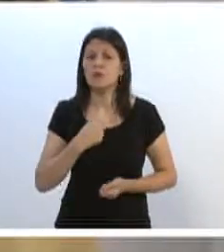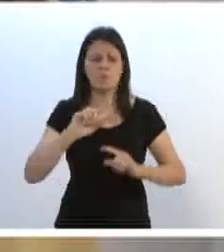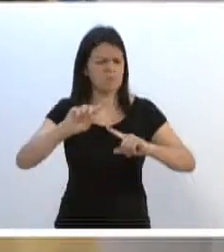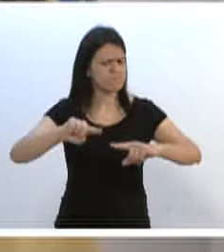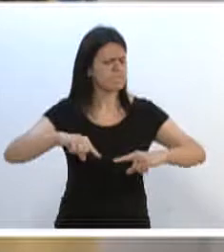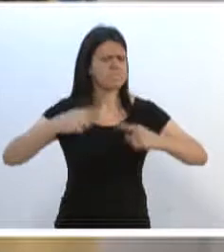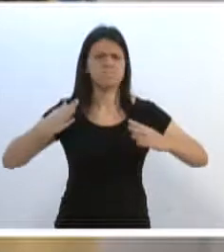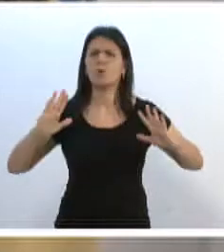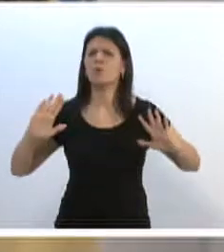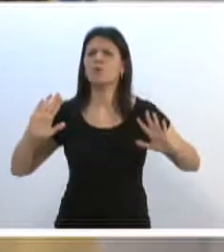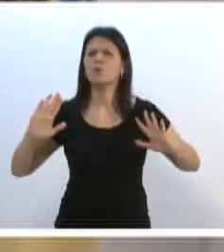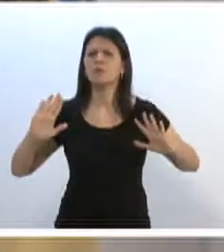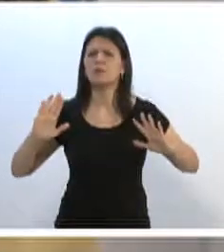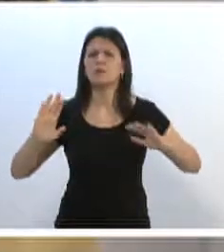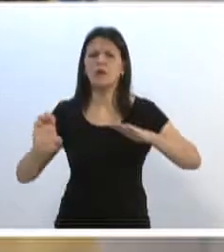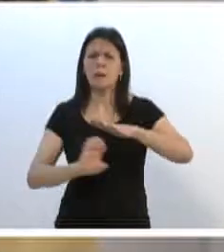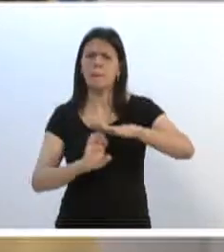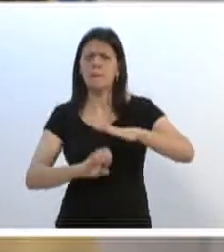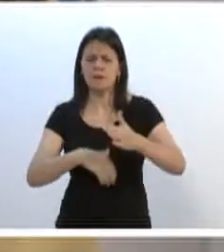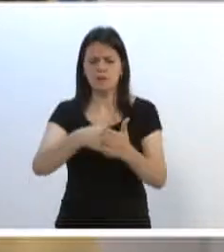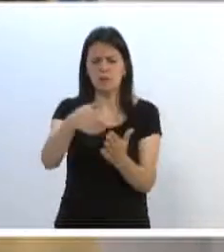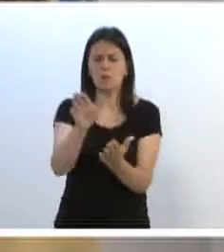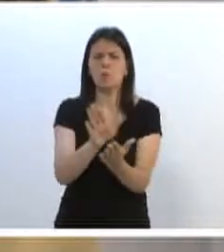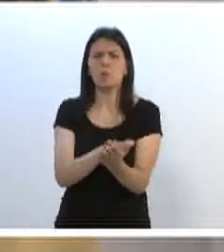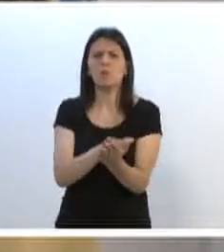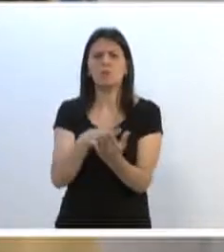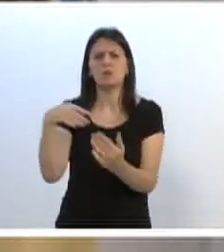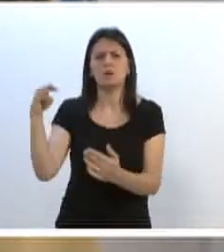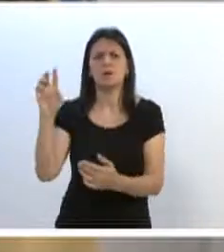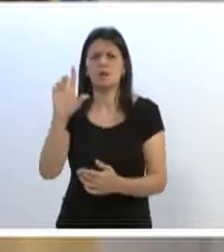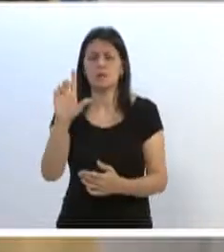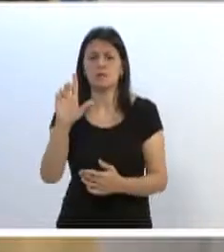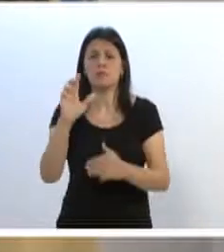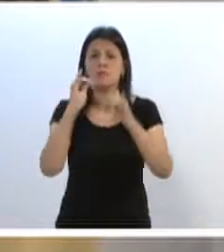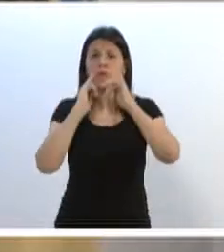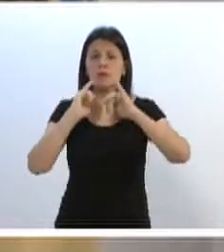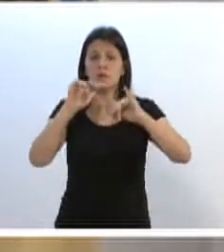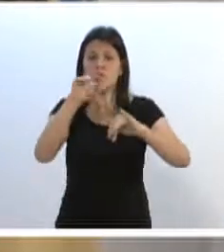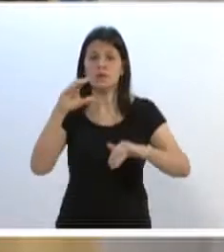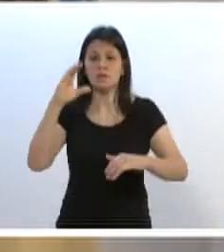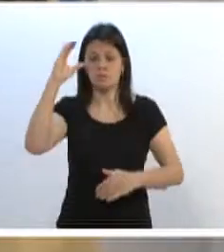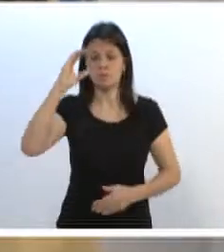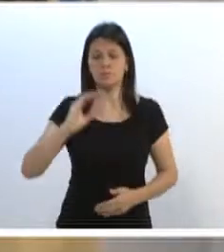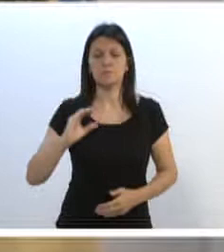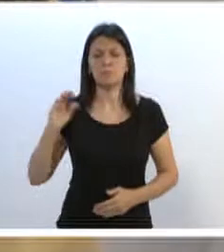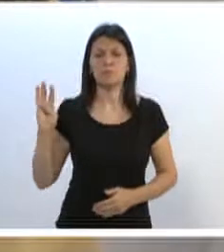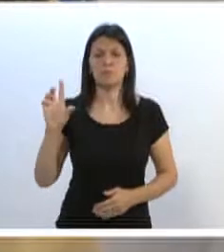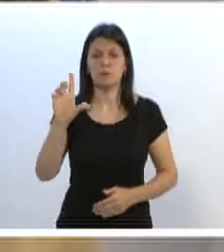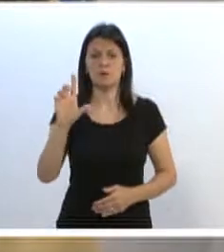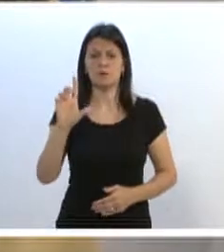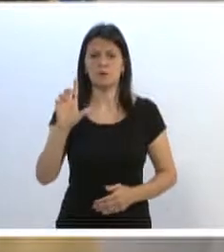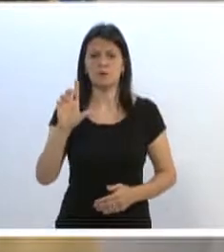contra a indústria da multa na cidade de Blumenau. Quero dizer ao cidadão blumenauense que a forma que estão